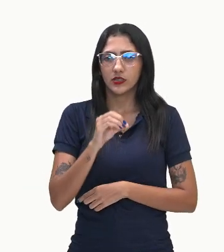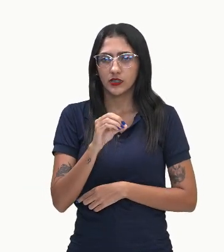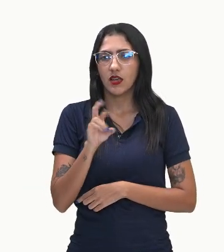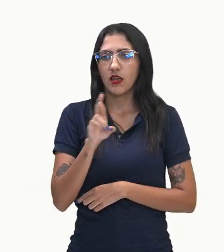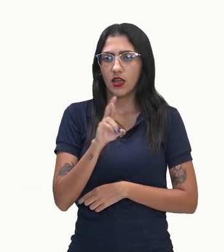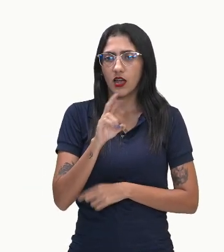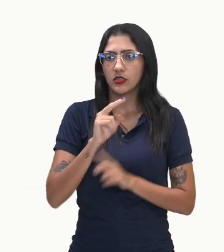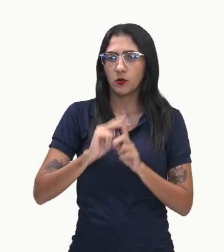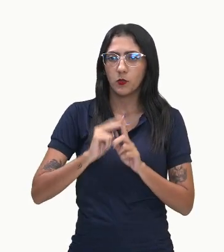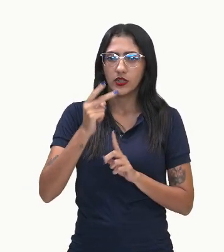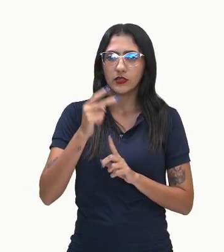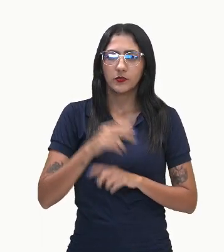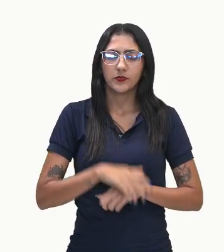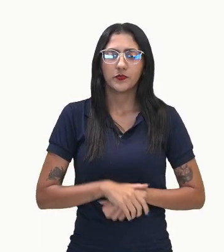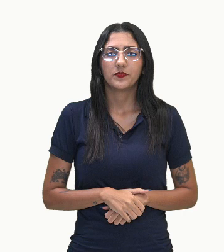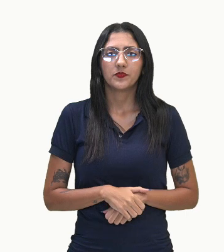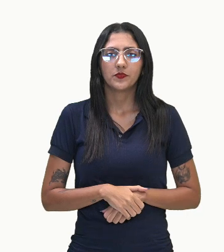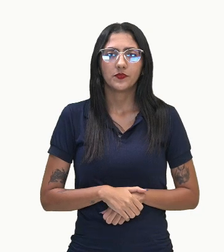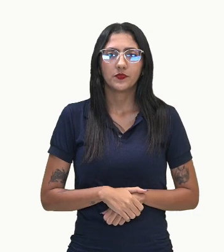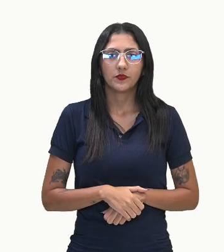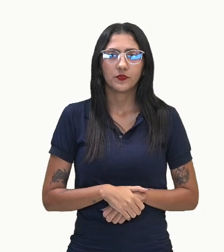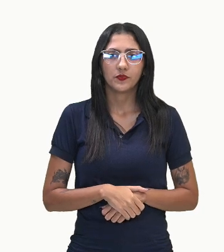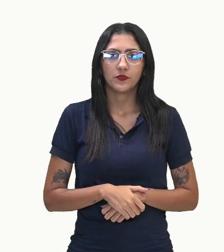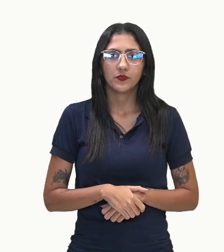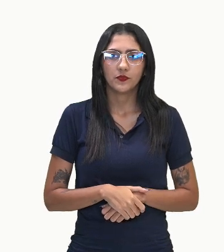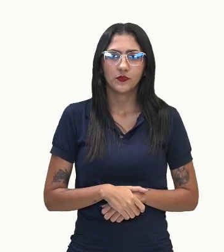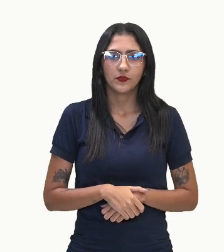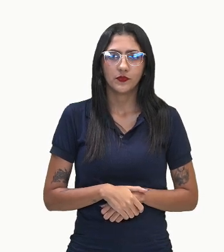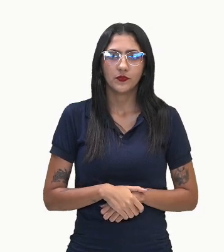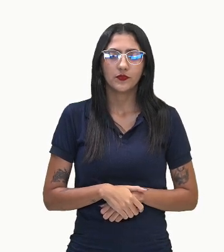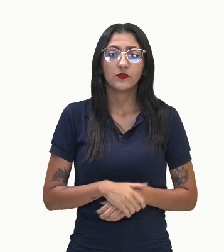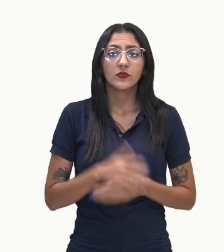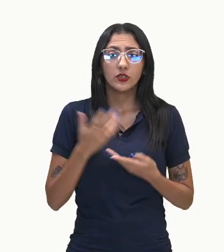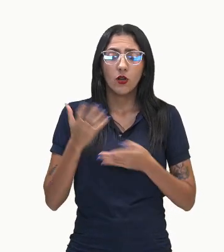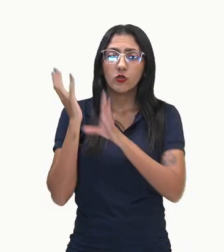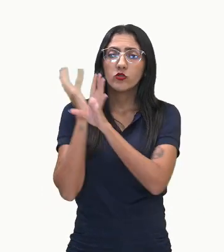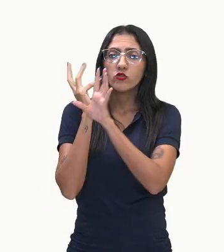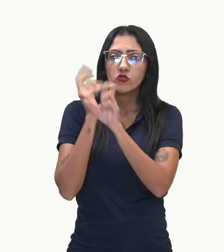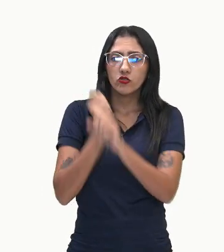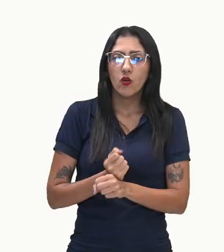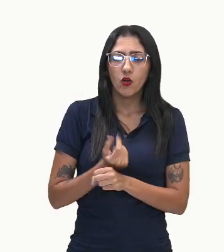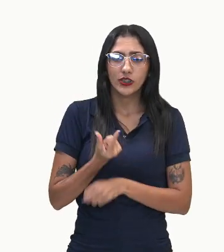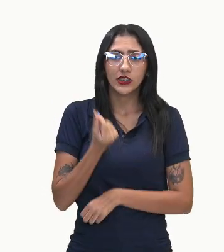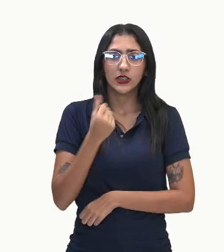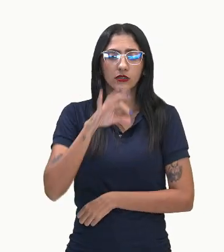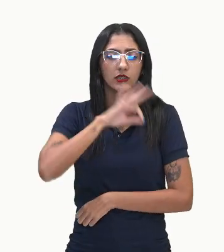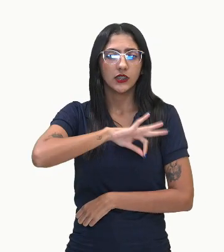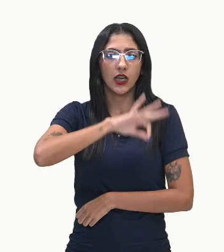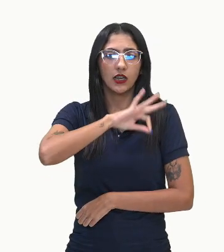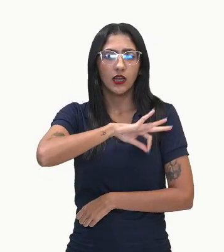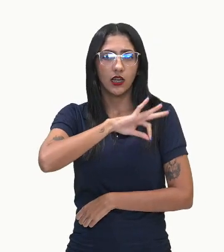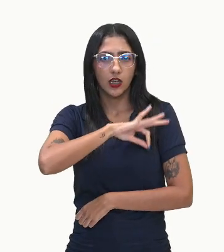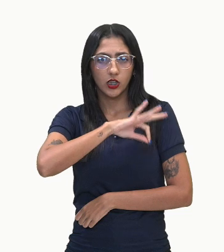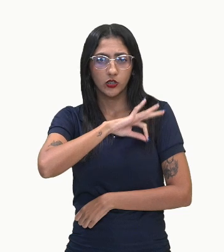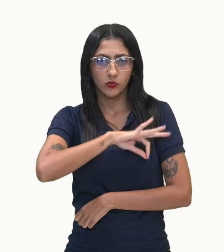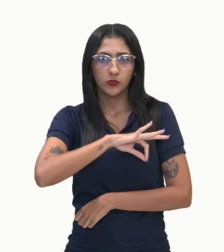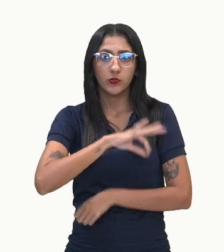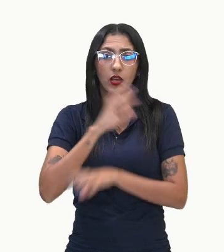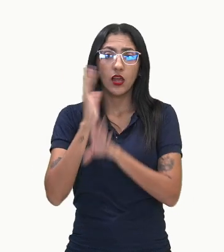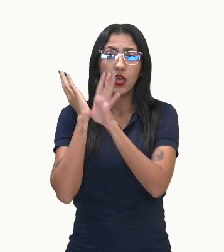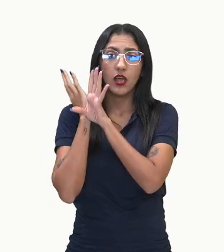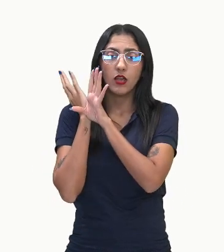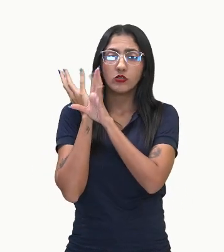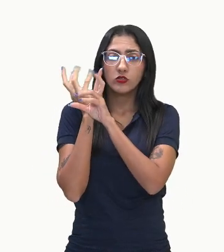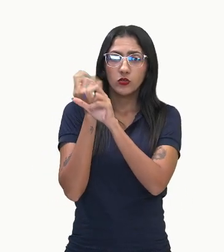70,70. Logo, o valor do salário mínimo, né, em 2025 será a soma